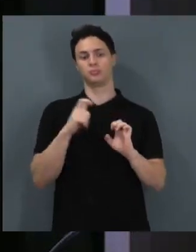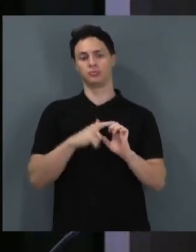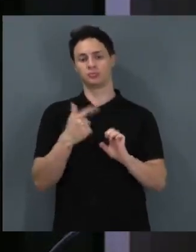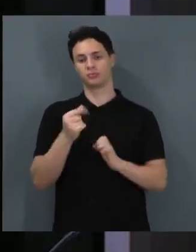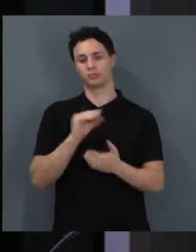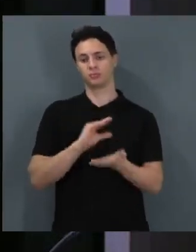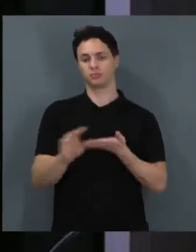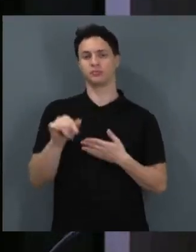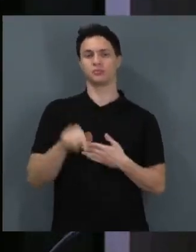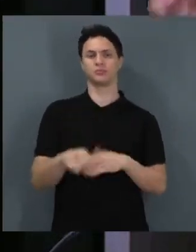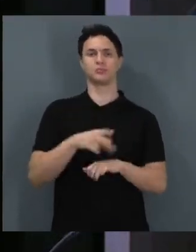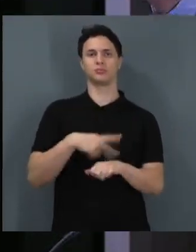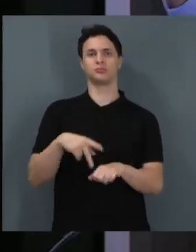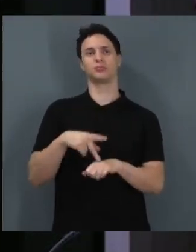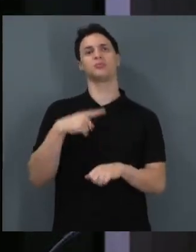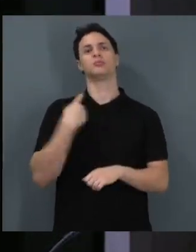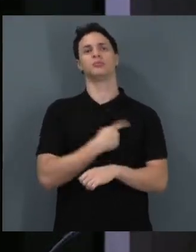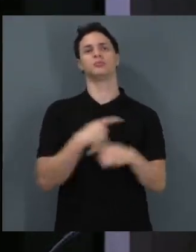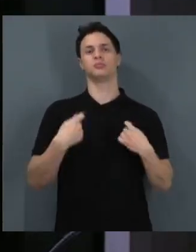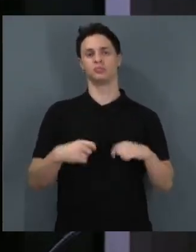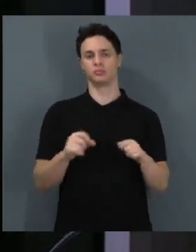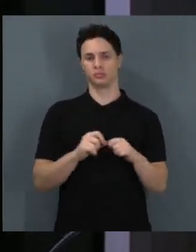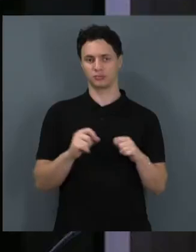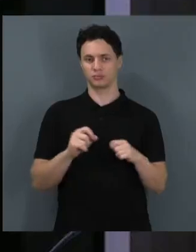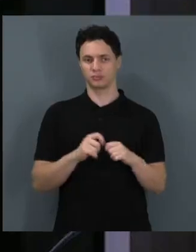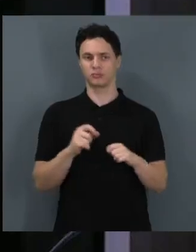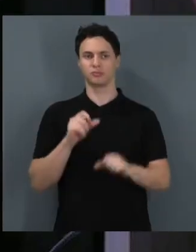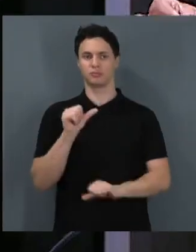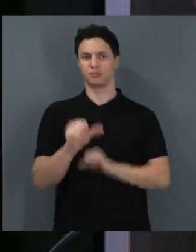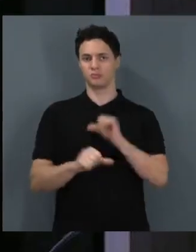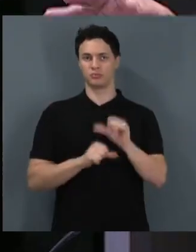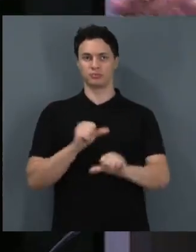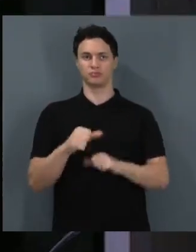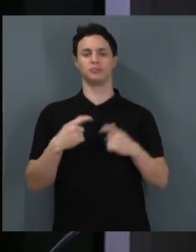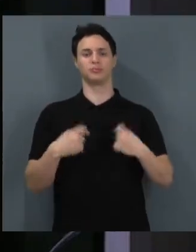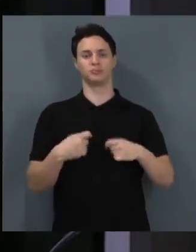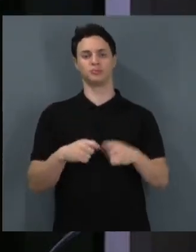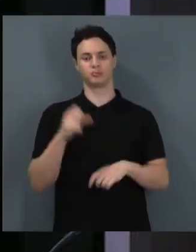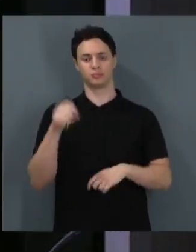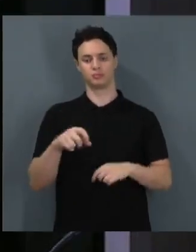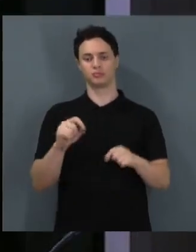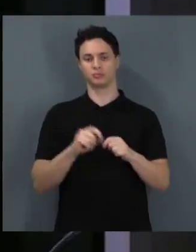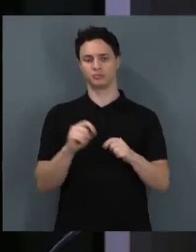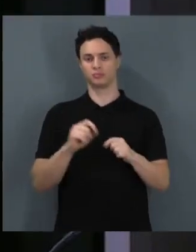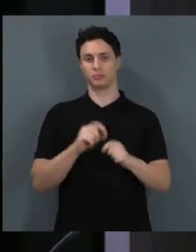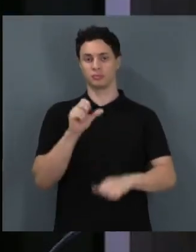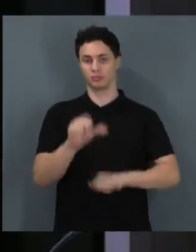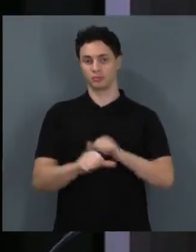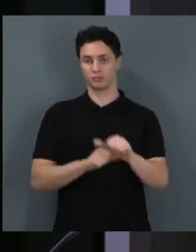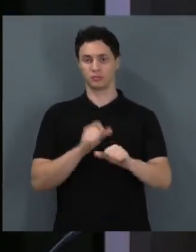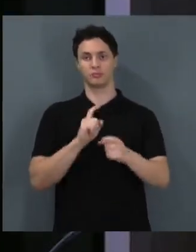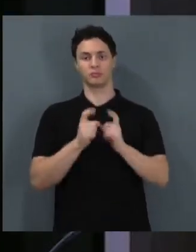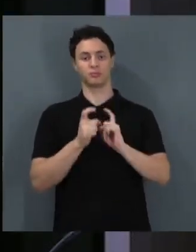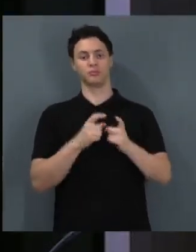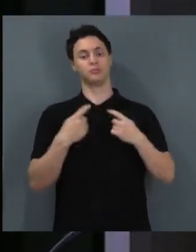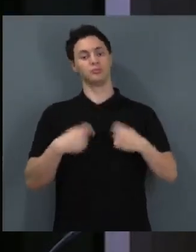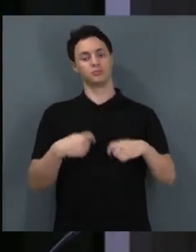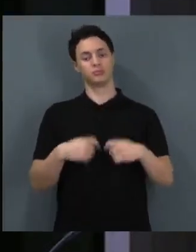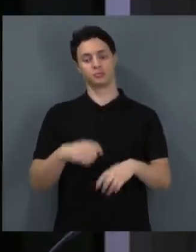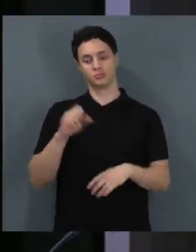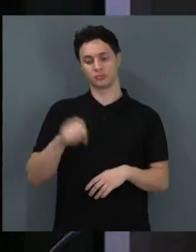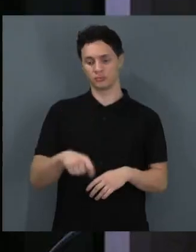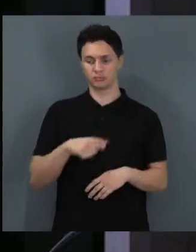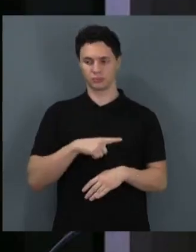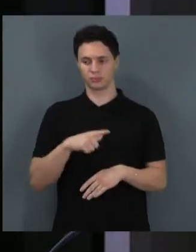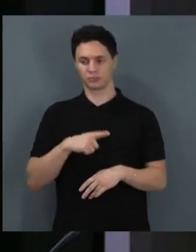país. Nós precisamos sim fazer uma reforma tributária, nós precisamos sim fazer uma reforma administrativa, nós precisamos sim